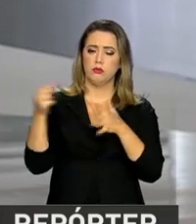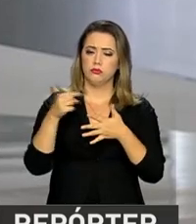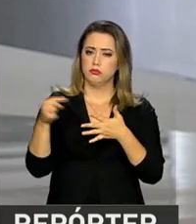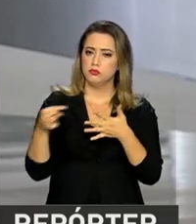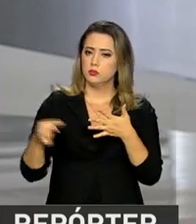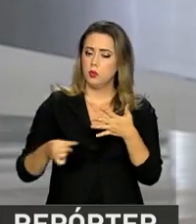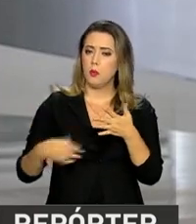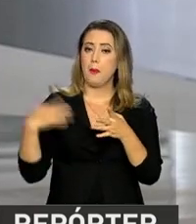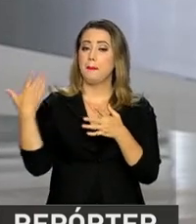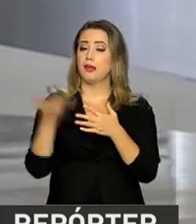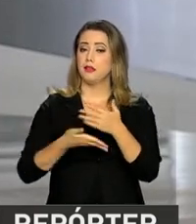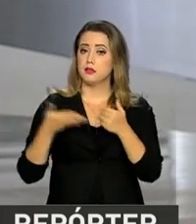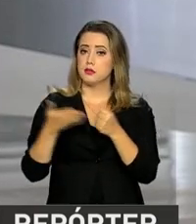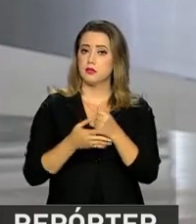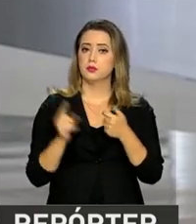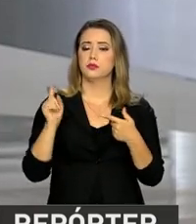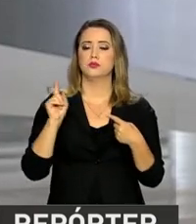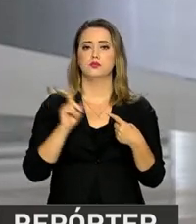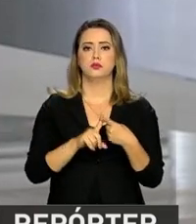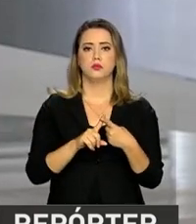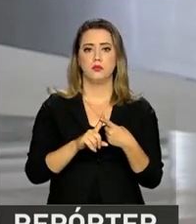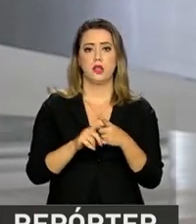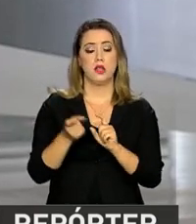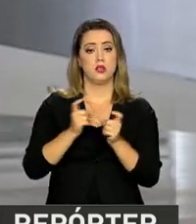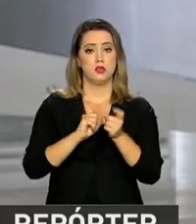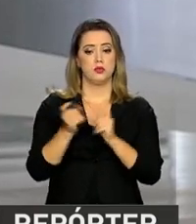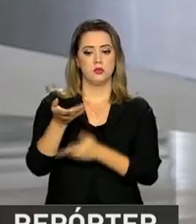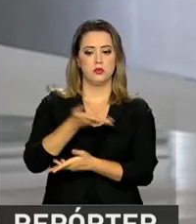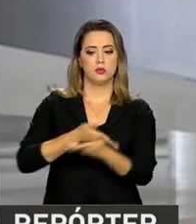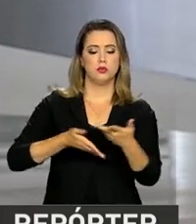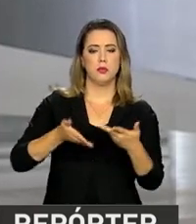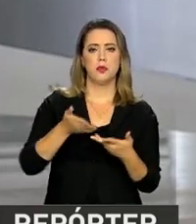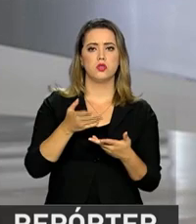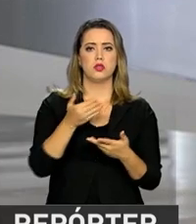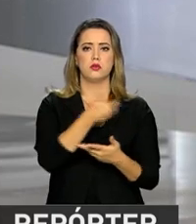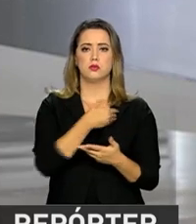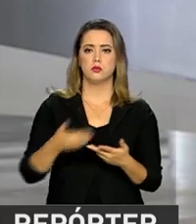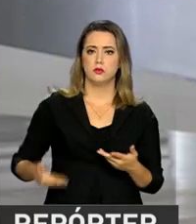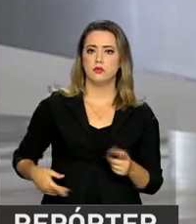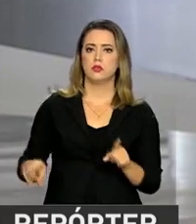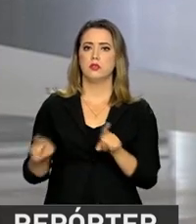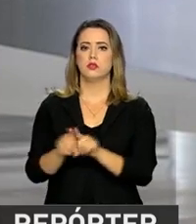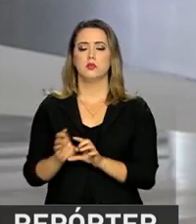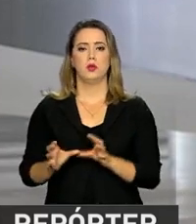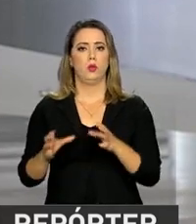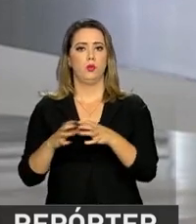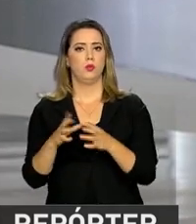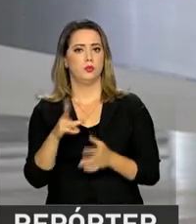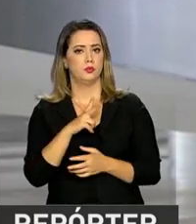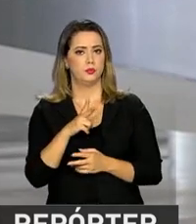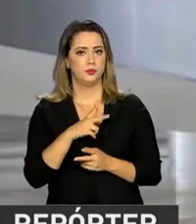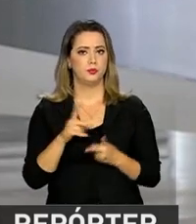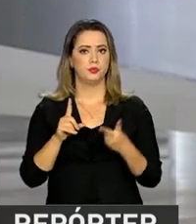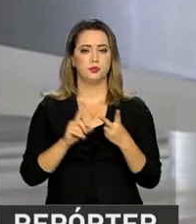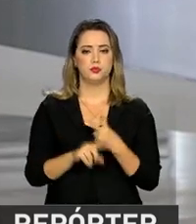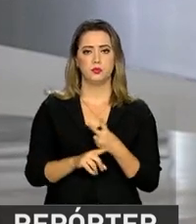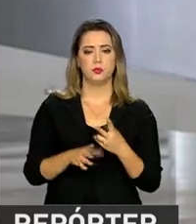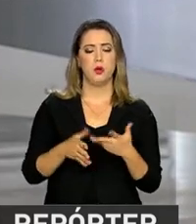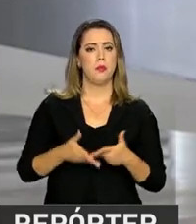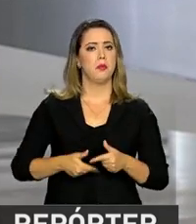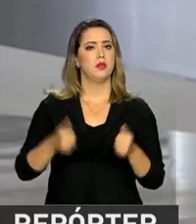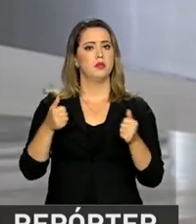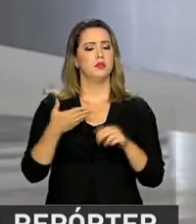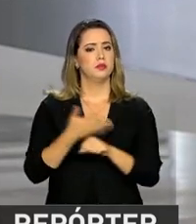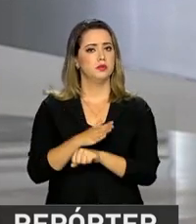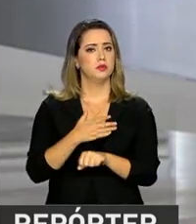do plano prevê gestão compartilhada entre governo e iniciativa privada aperfeiçoamento das capacidades